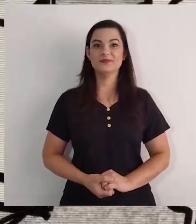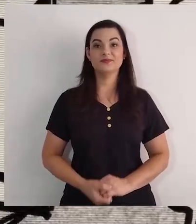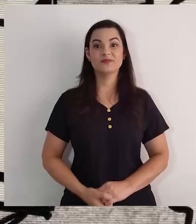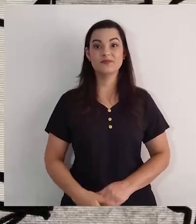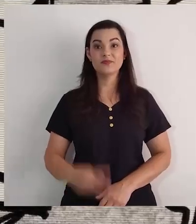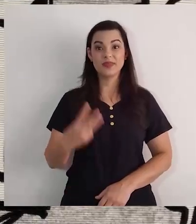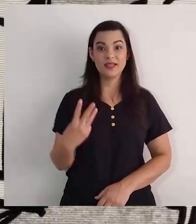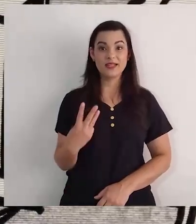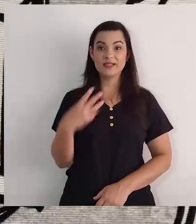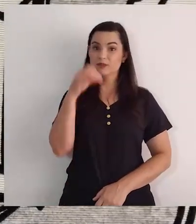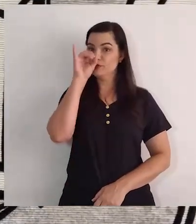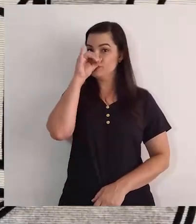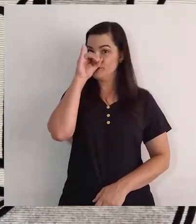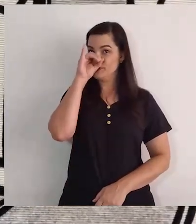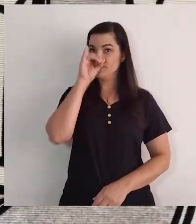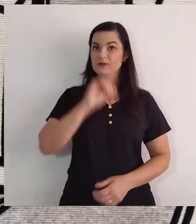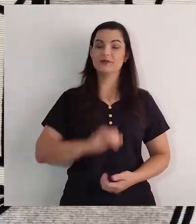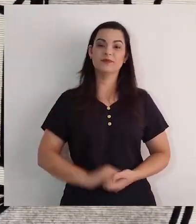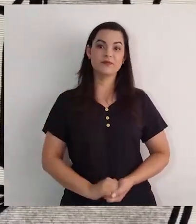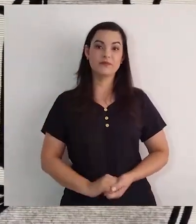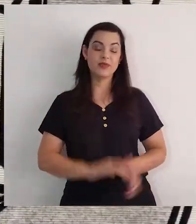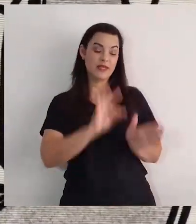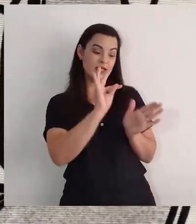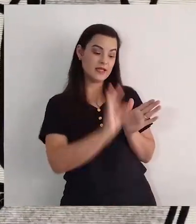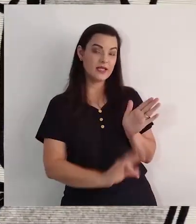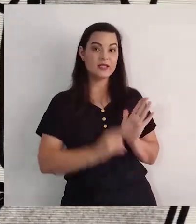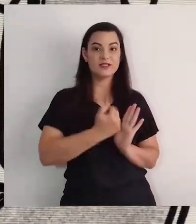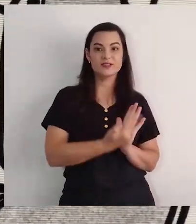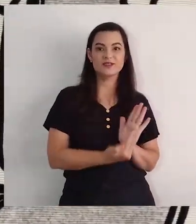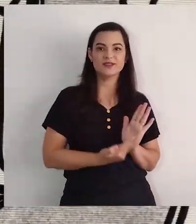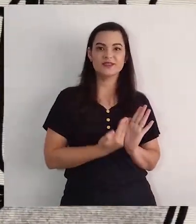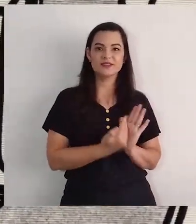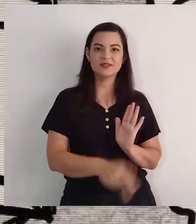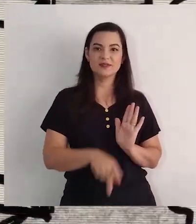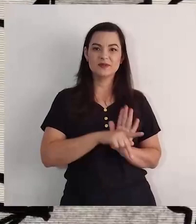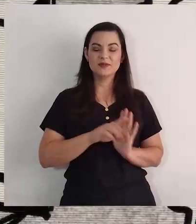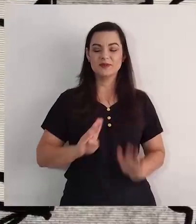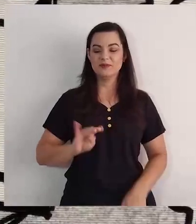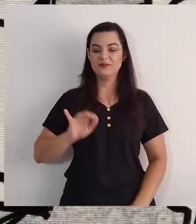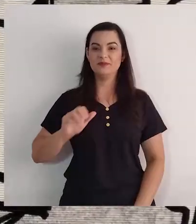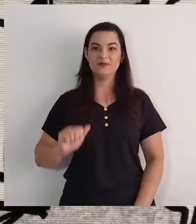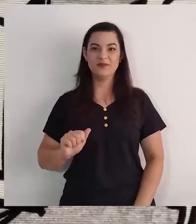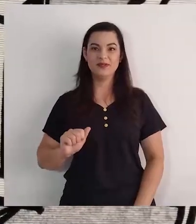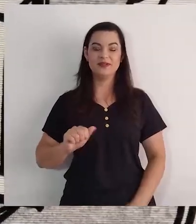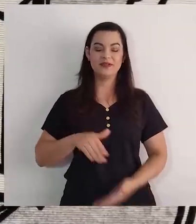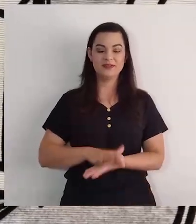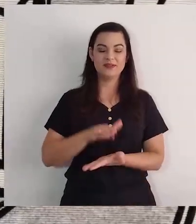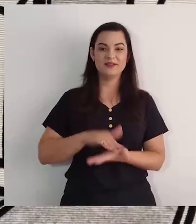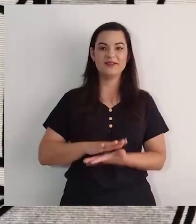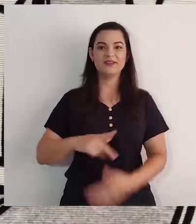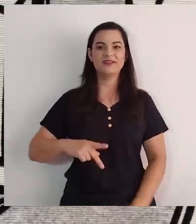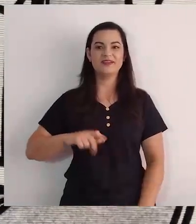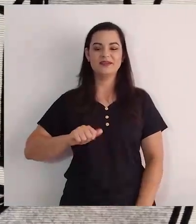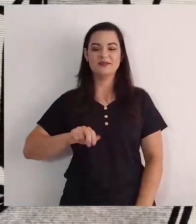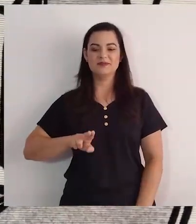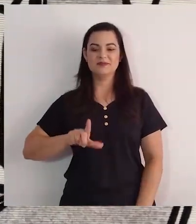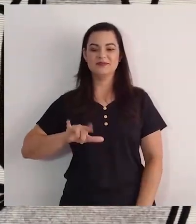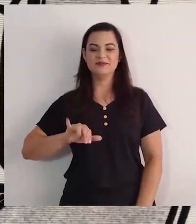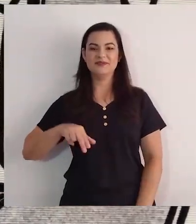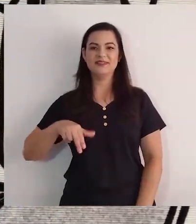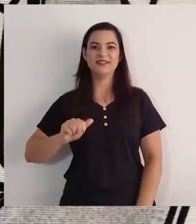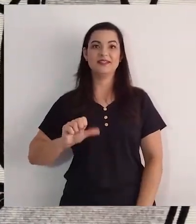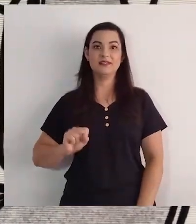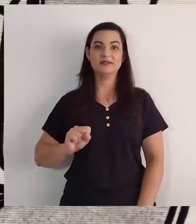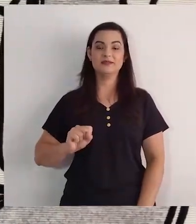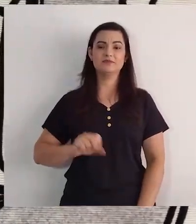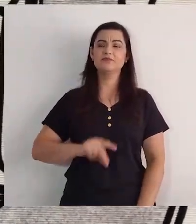Os 3 Porquinhos. Texto e design Bia Vilela. Editora Paulinas.